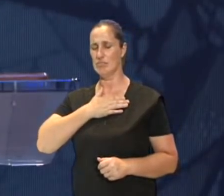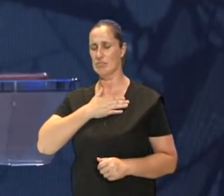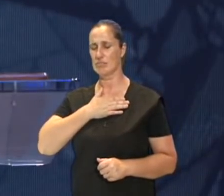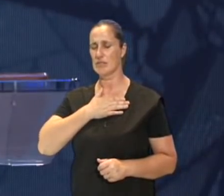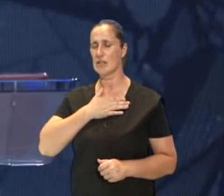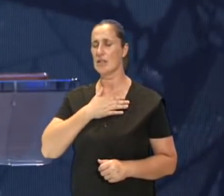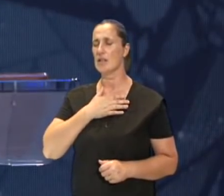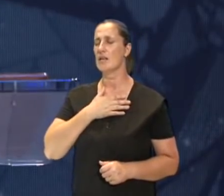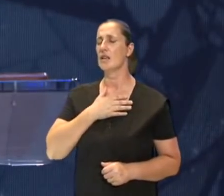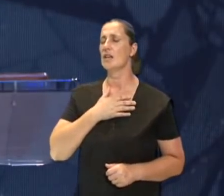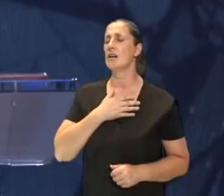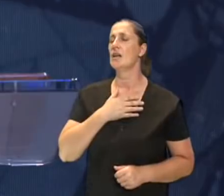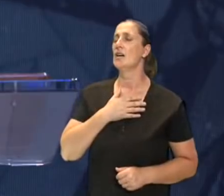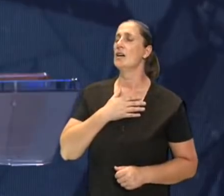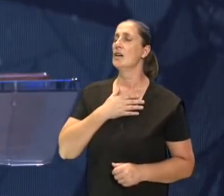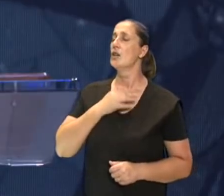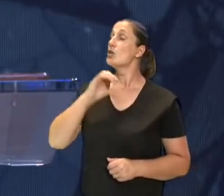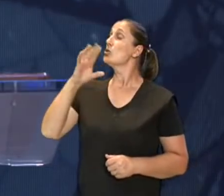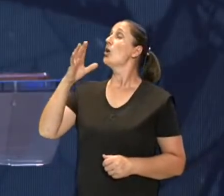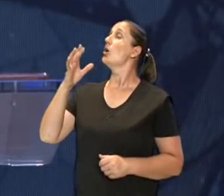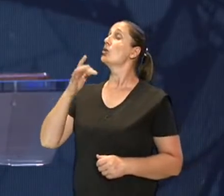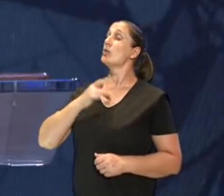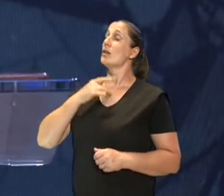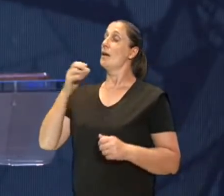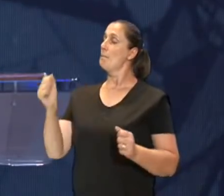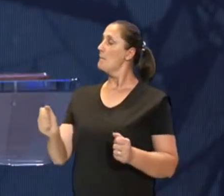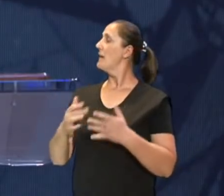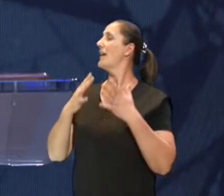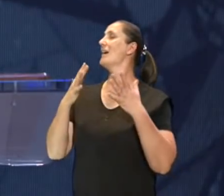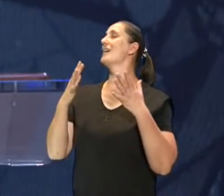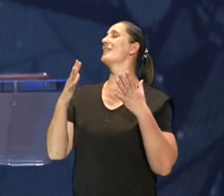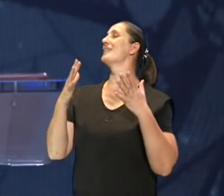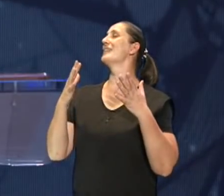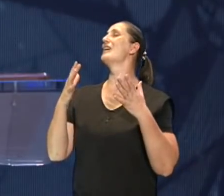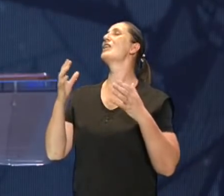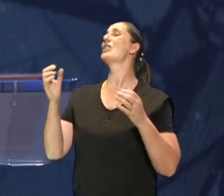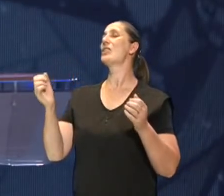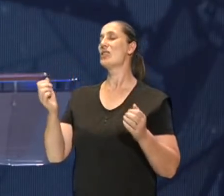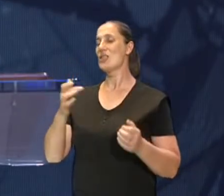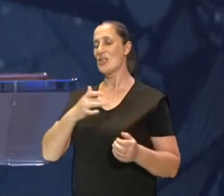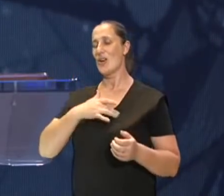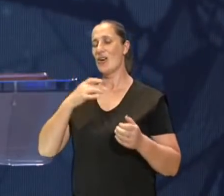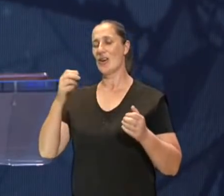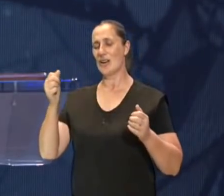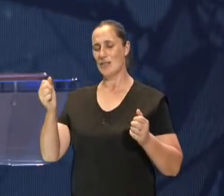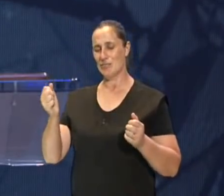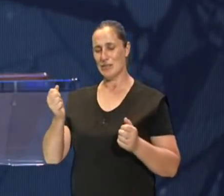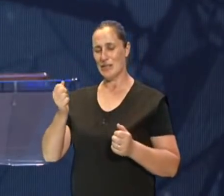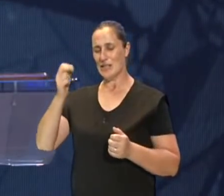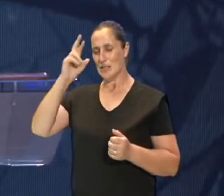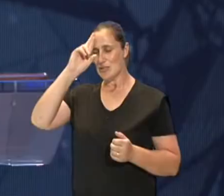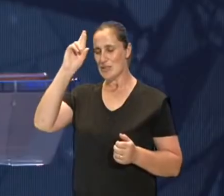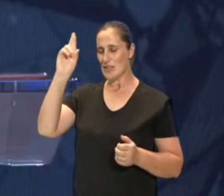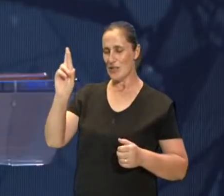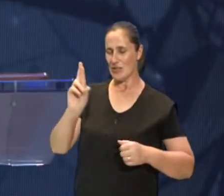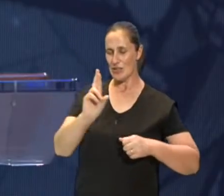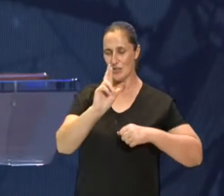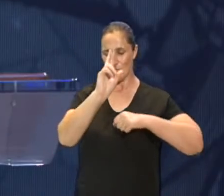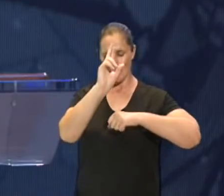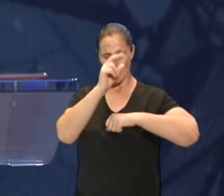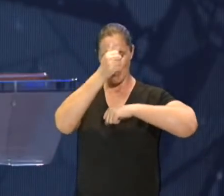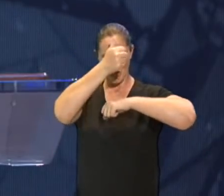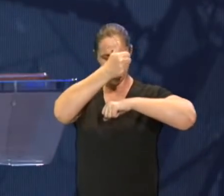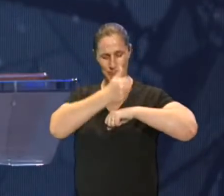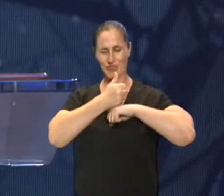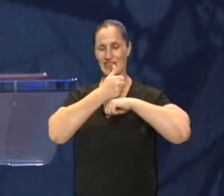Mas não toca apenas para fazer um milagre. Toca para ser o meu Senhor.